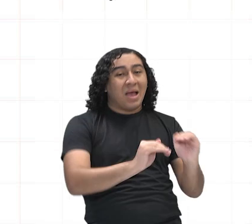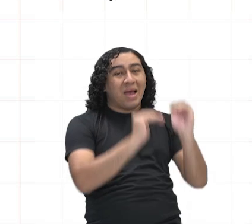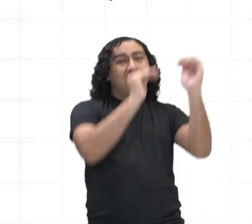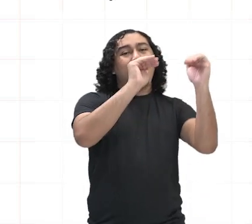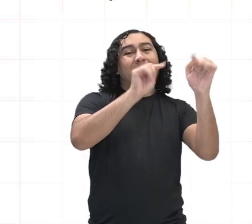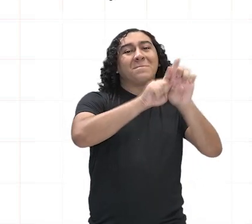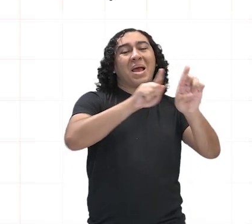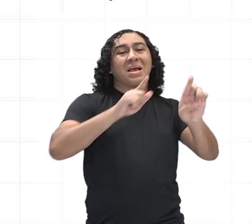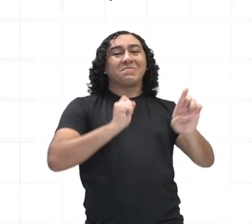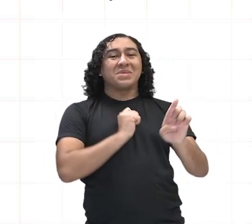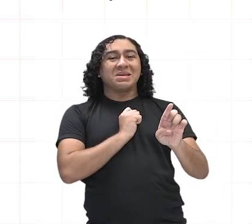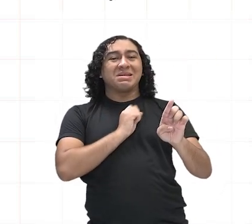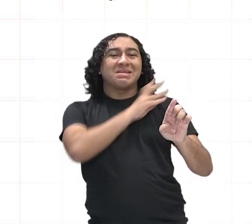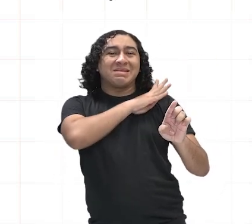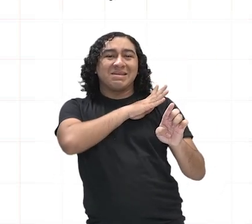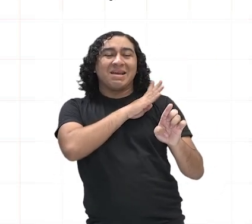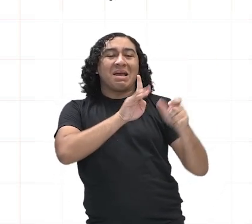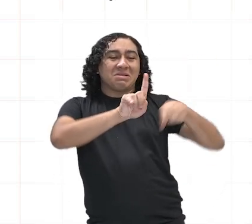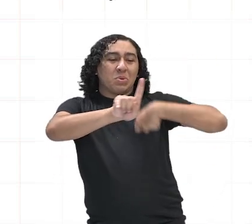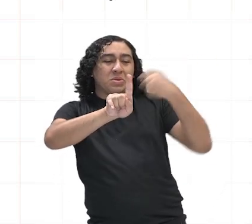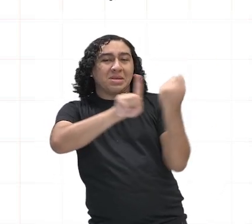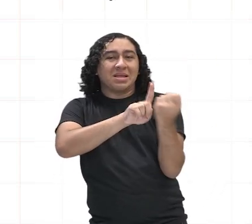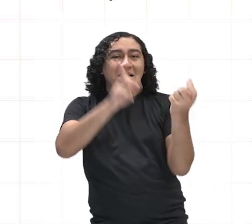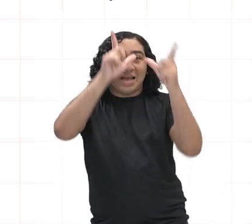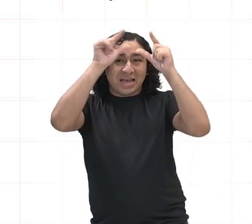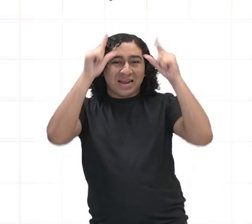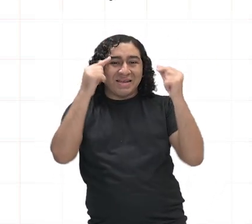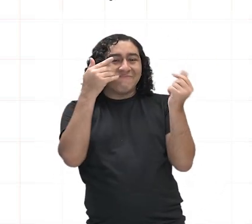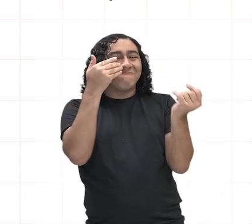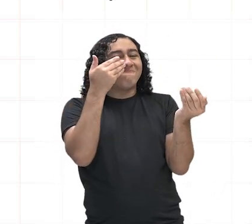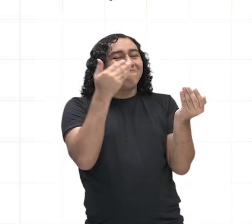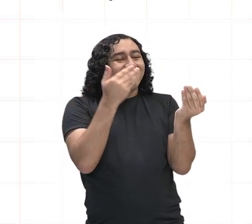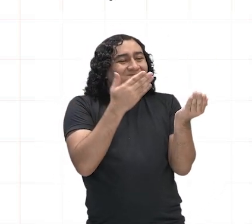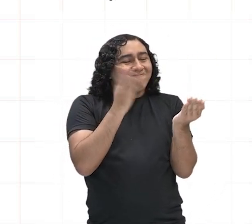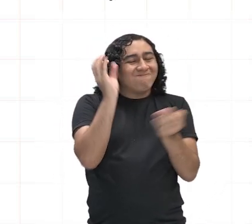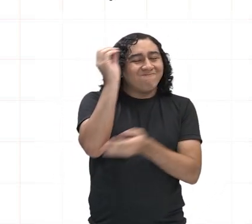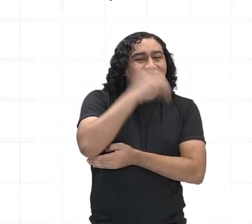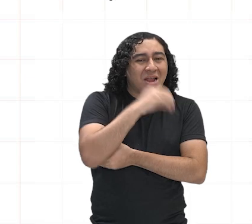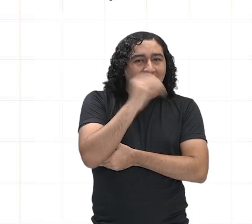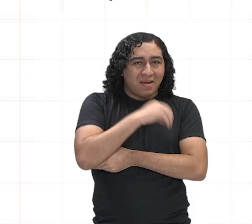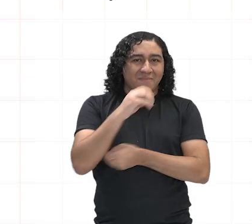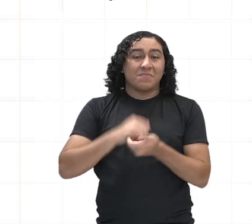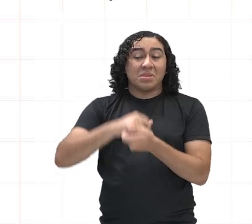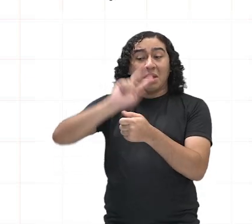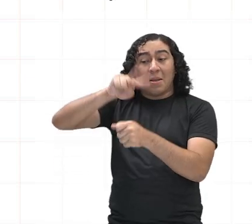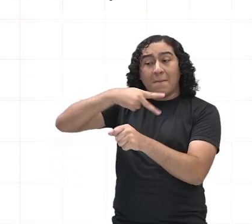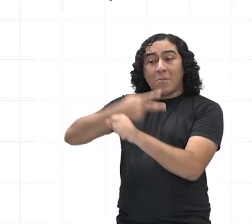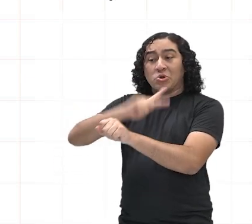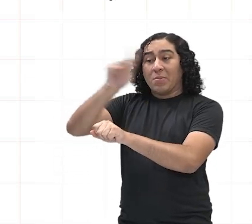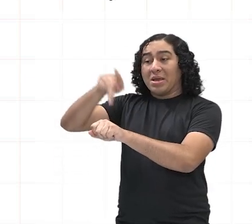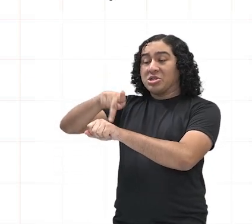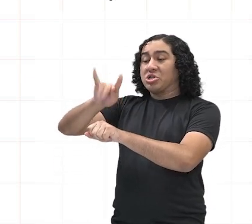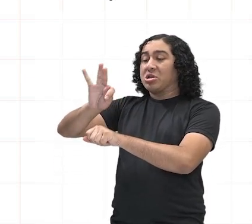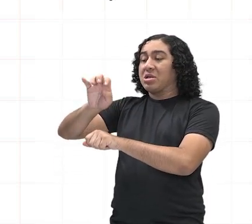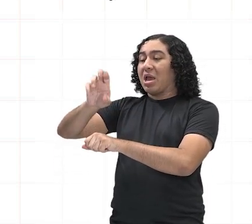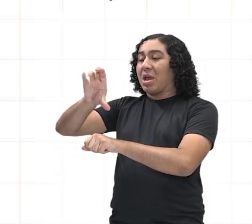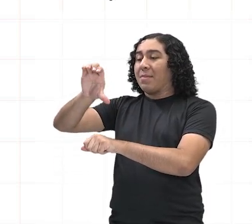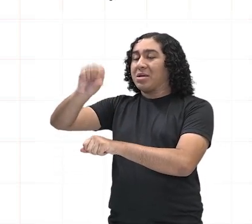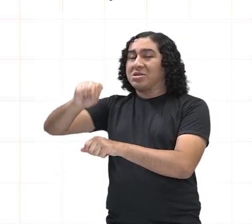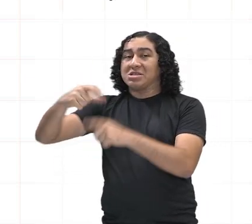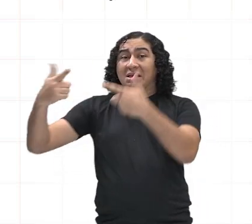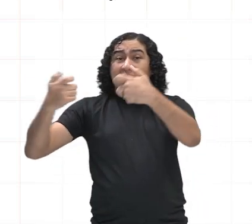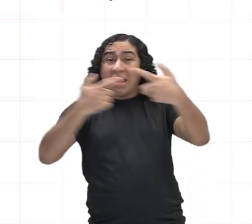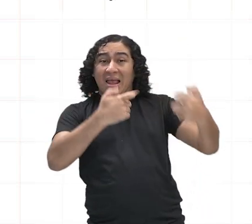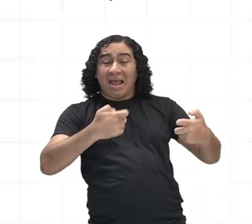unidade da civilização grega. Tebas entrou em guerra com Esparta, né, e venceu, mas eles não